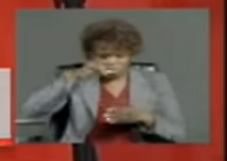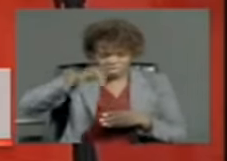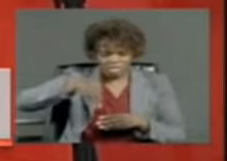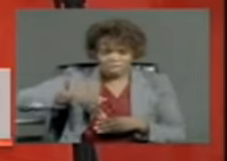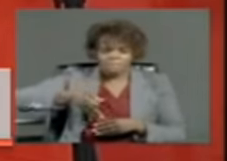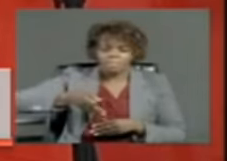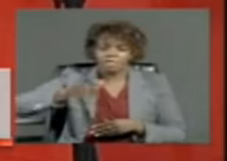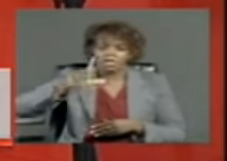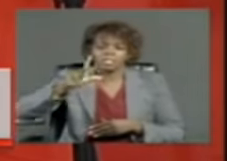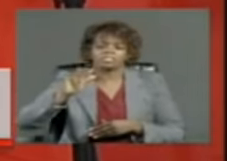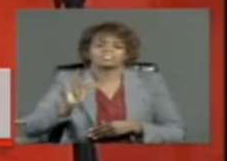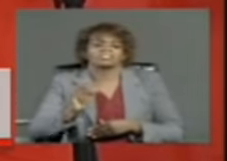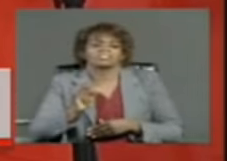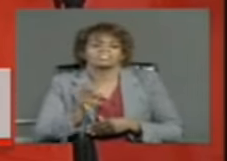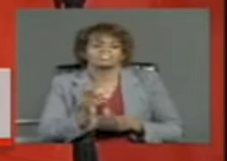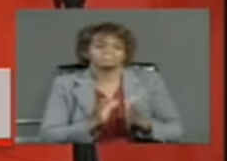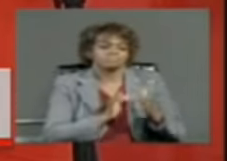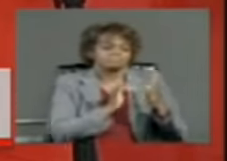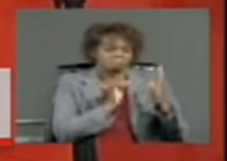Mas nós ainda não estamos cansados.